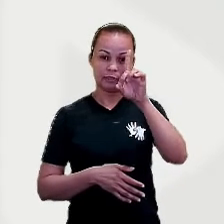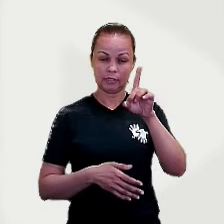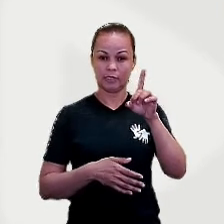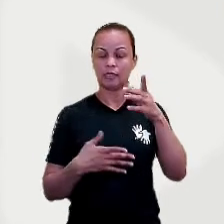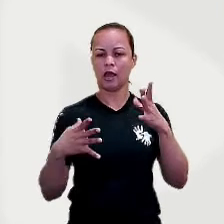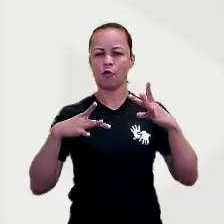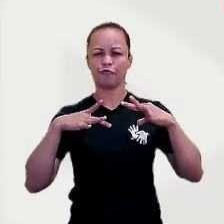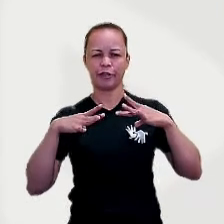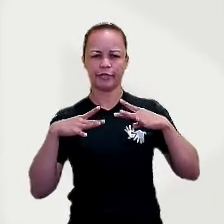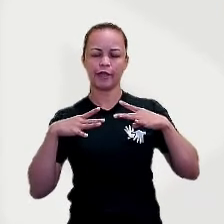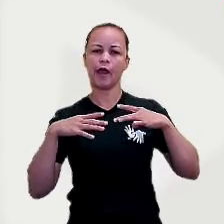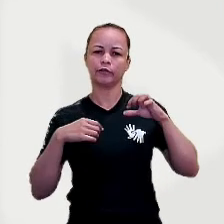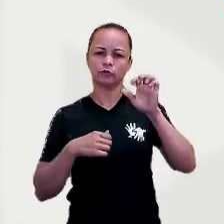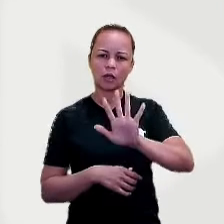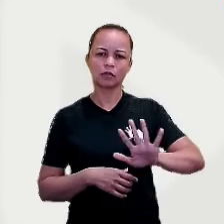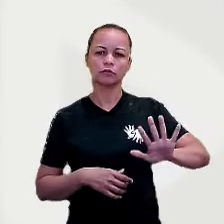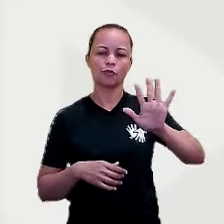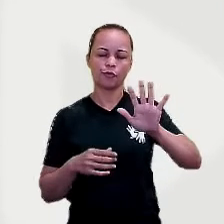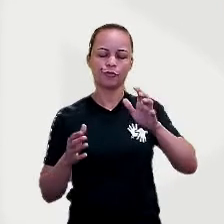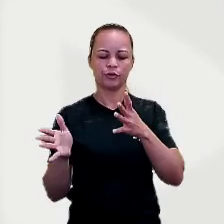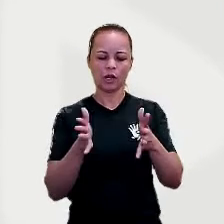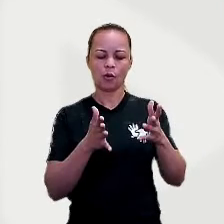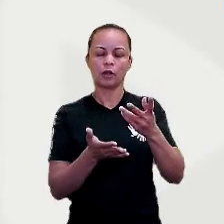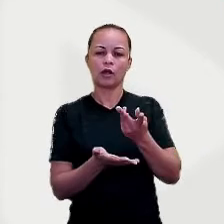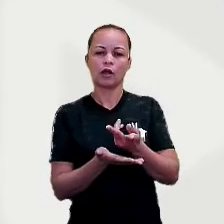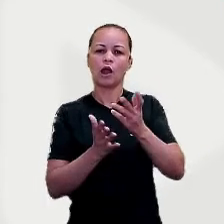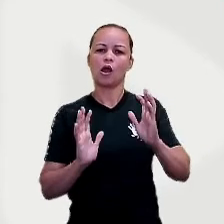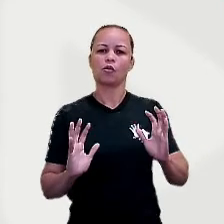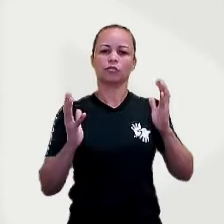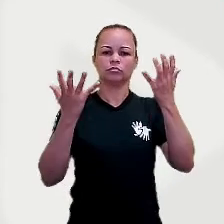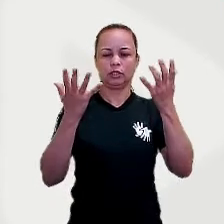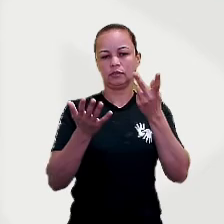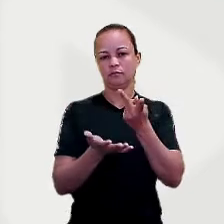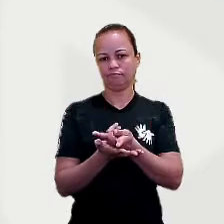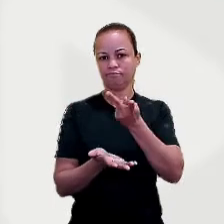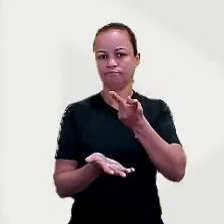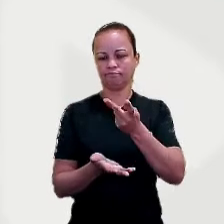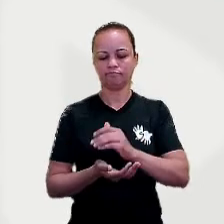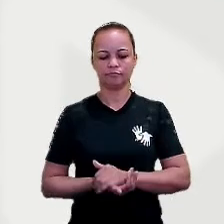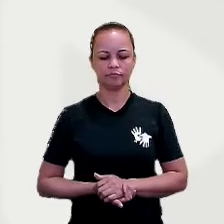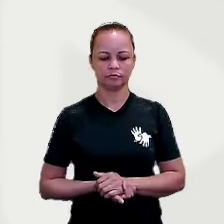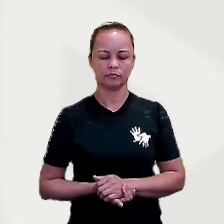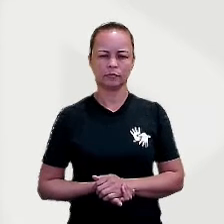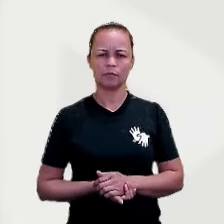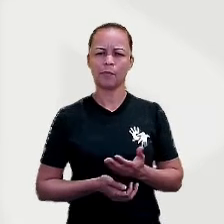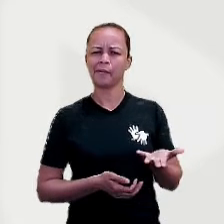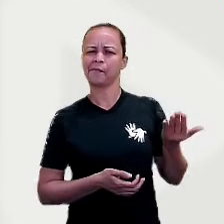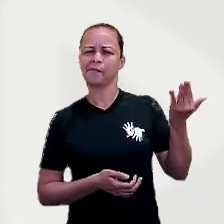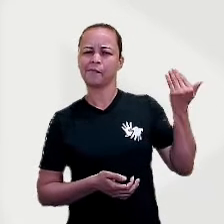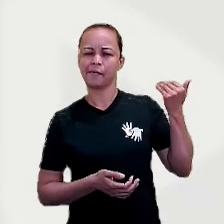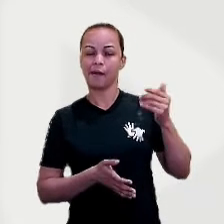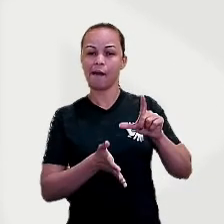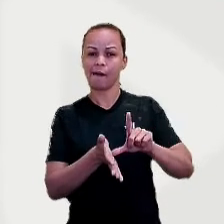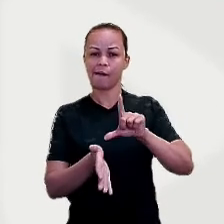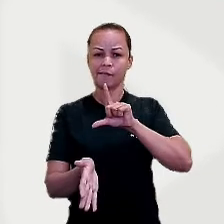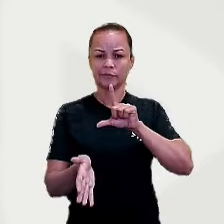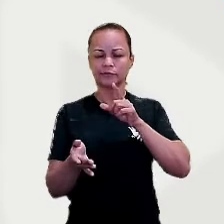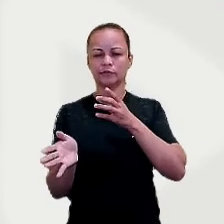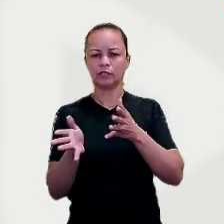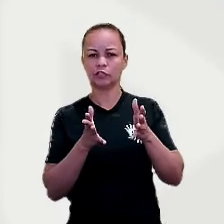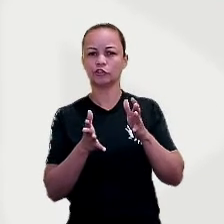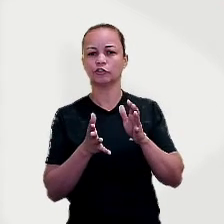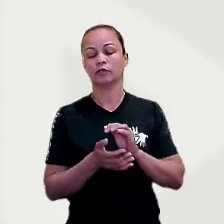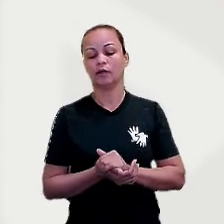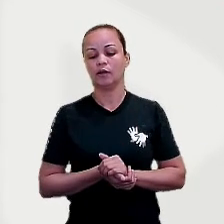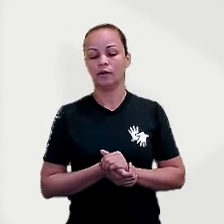feriado nacional que celebra a memória desse acontecimento. Mas bem antes disso, viu? O